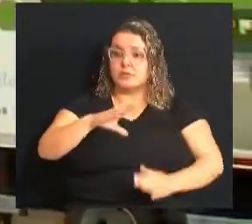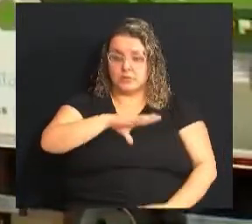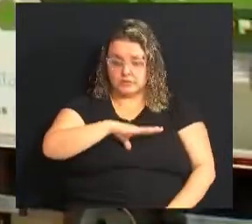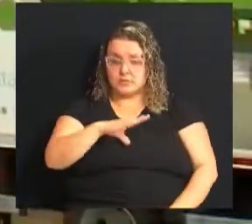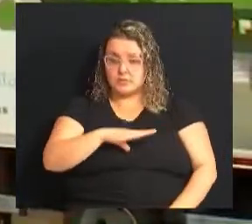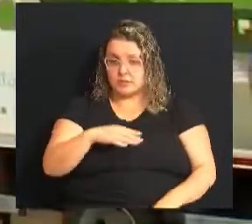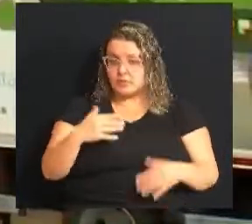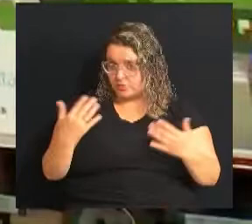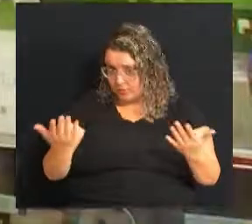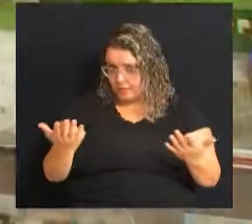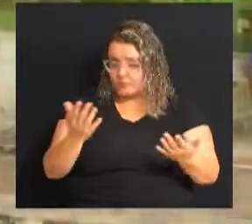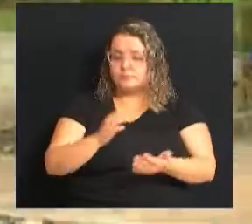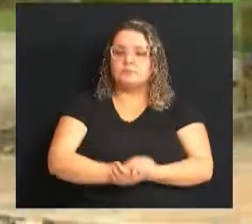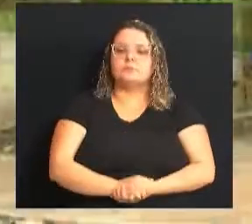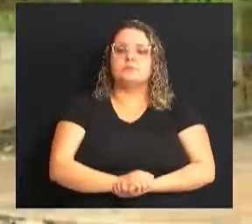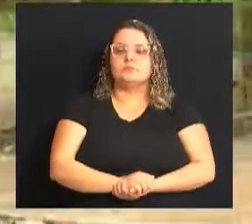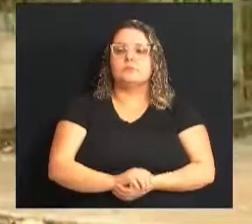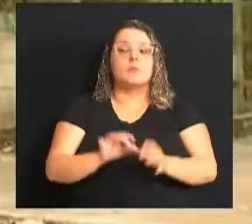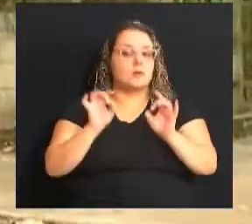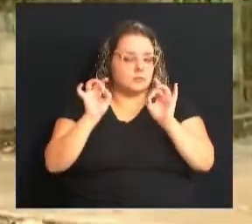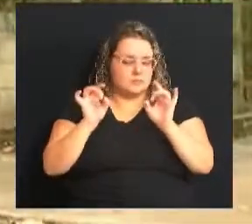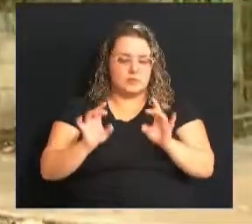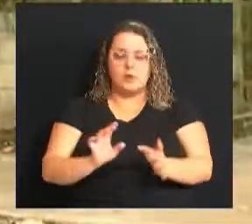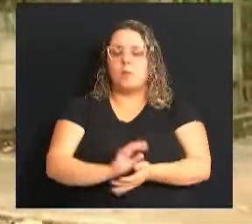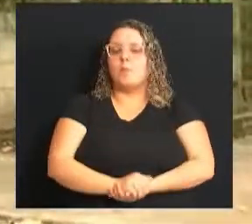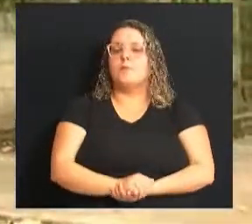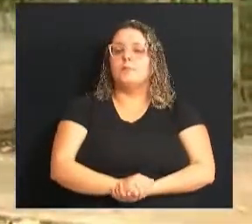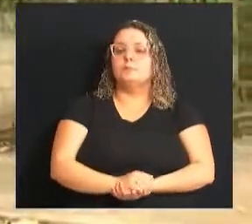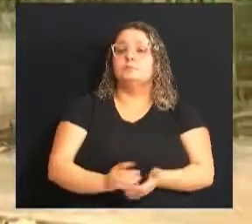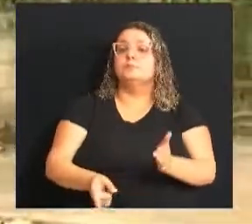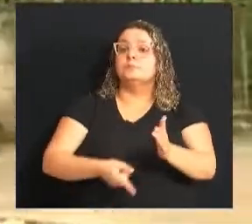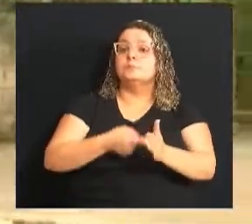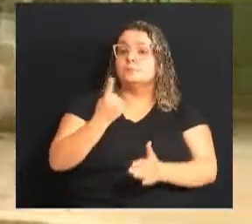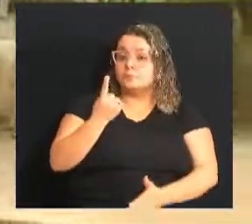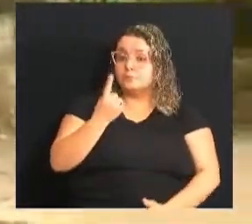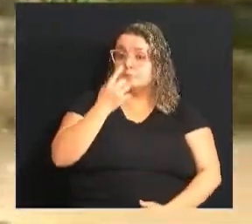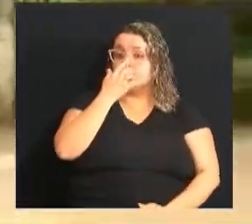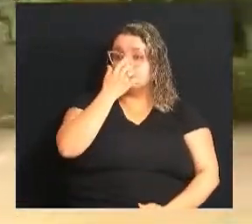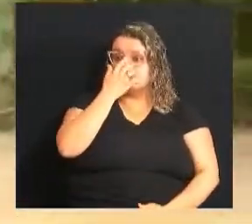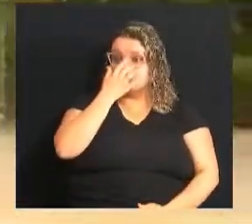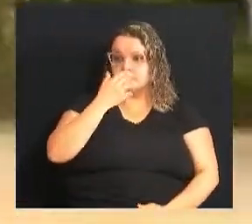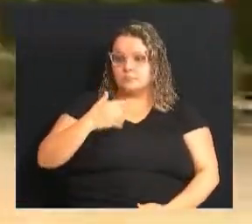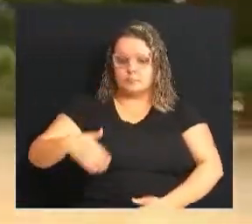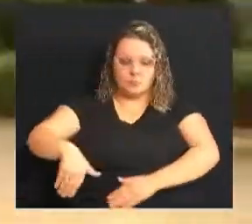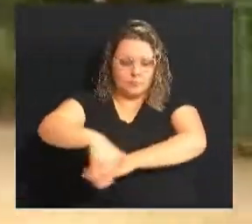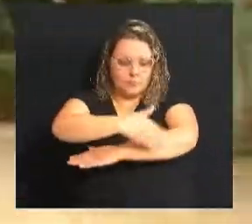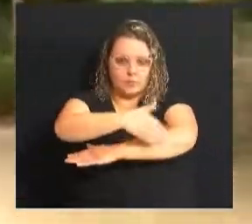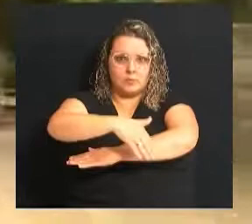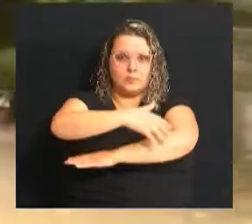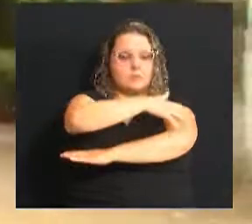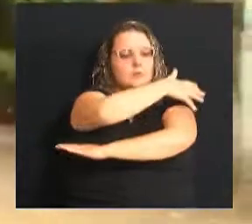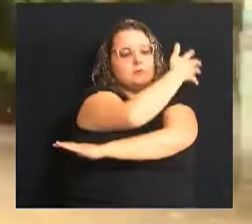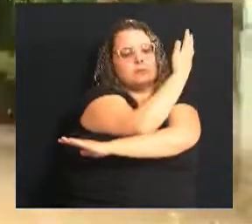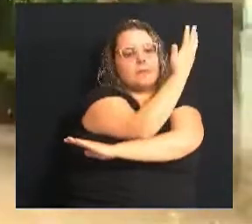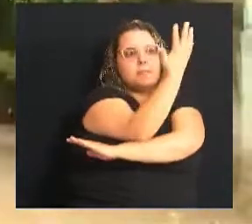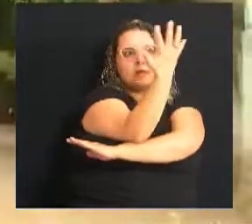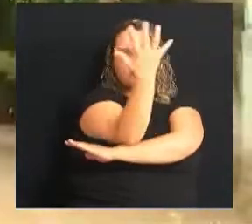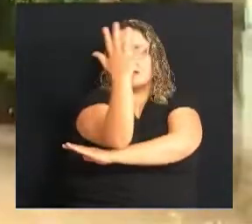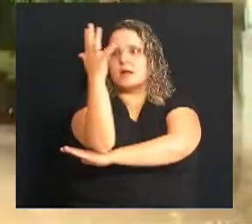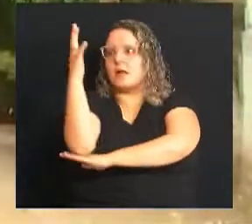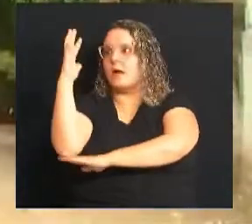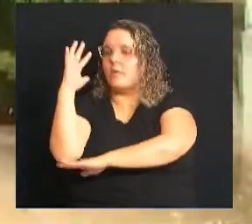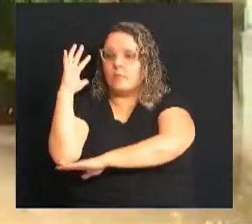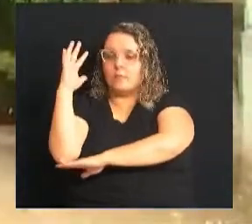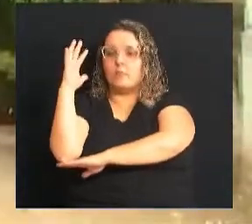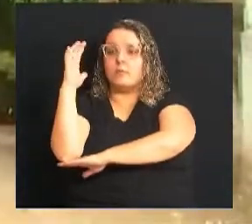né? Em especial. A primeira é que uma rua arborizada, ela diminui em